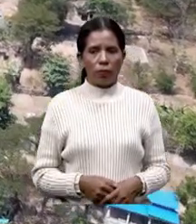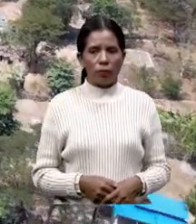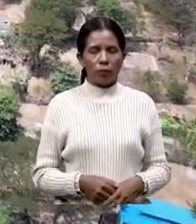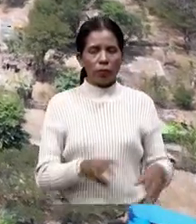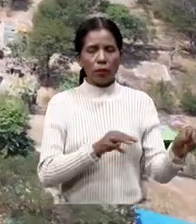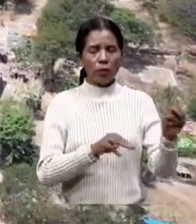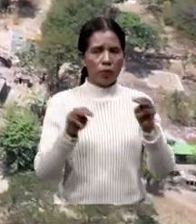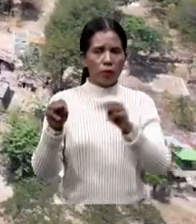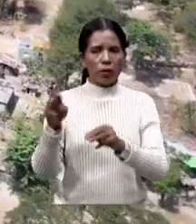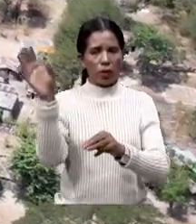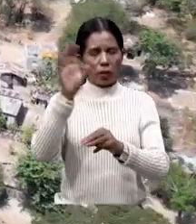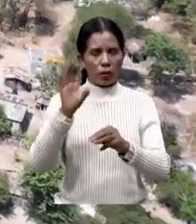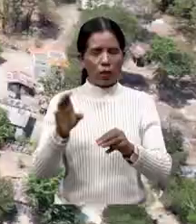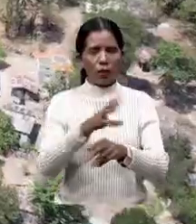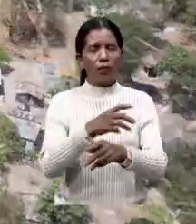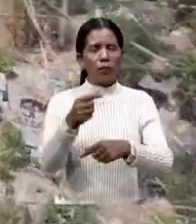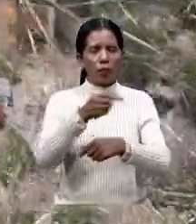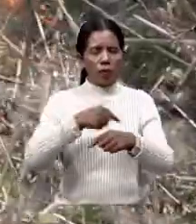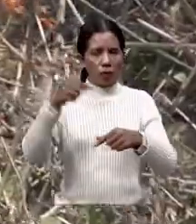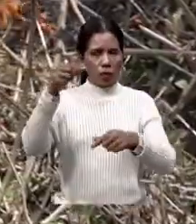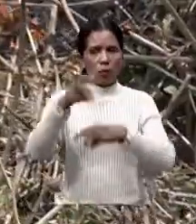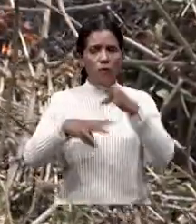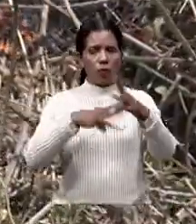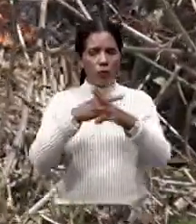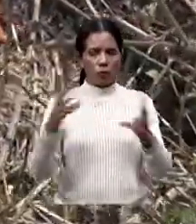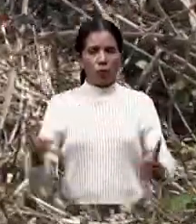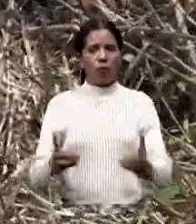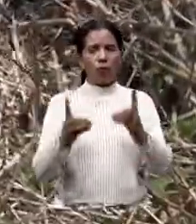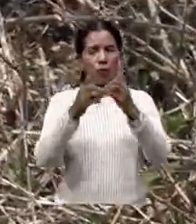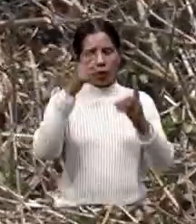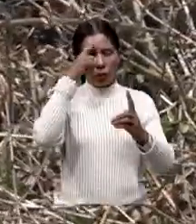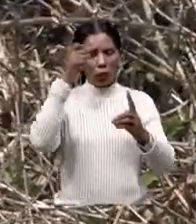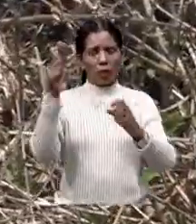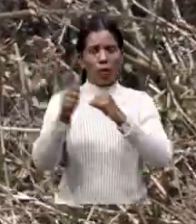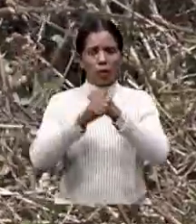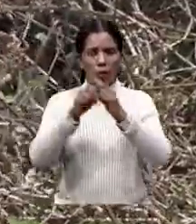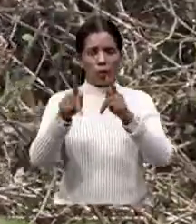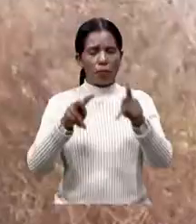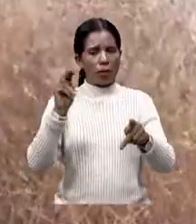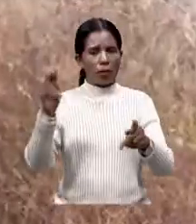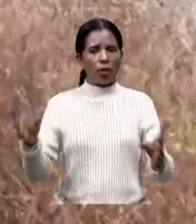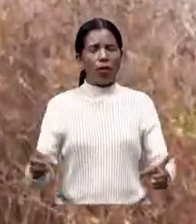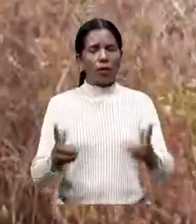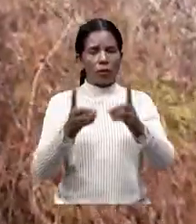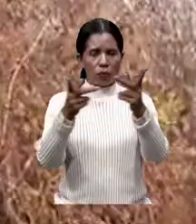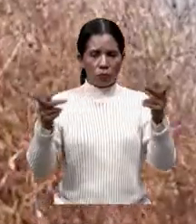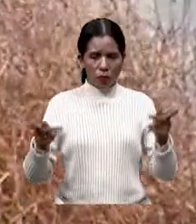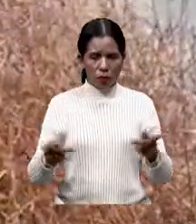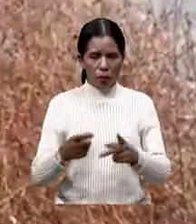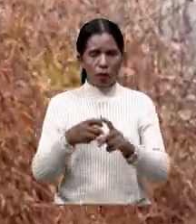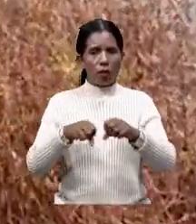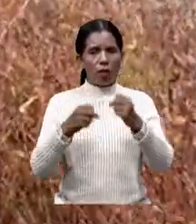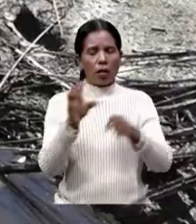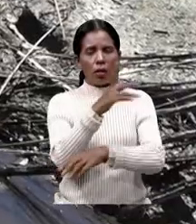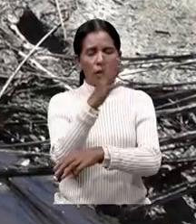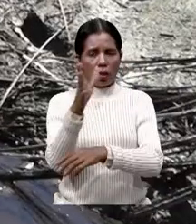Mudança climática é um fenômeno global no mundo toma casoro, é uma causa de situação em manhã casoro ambiente, de que estraga e horis